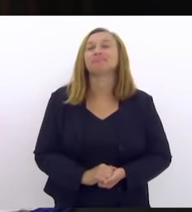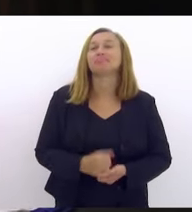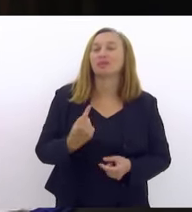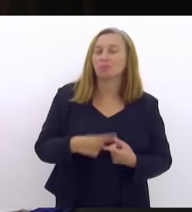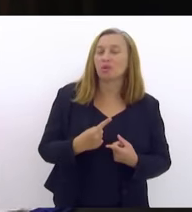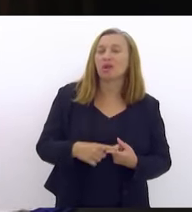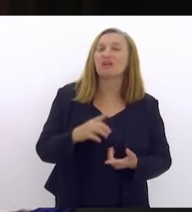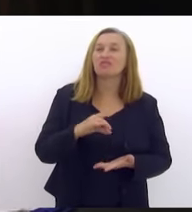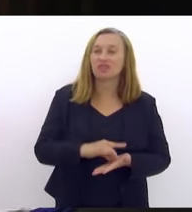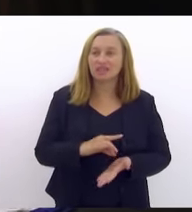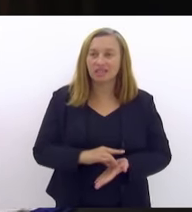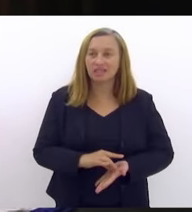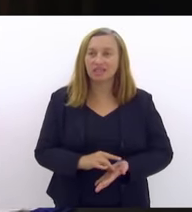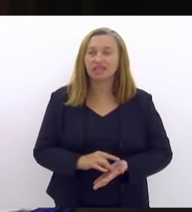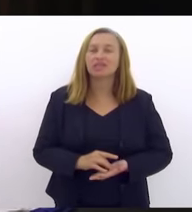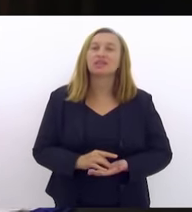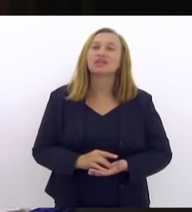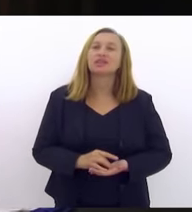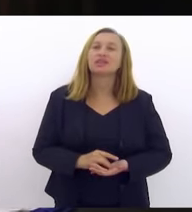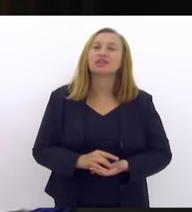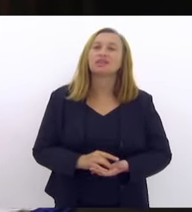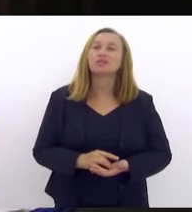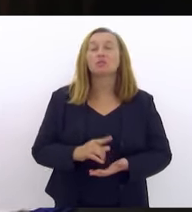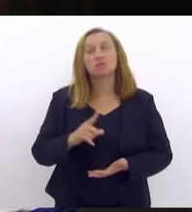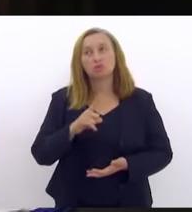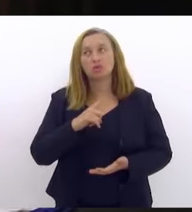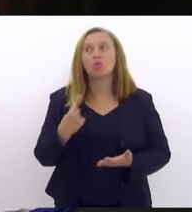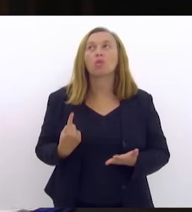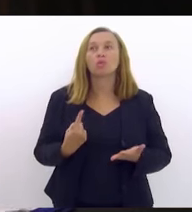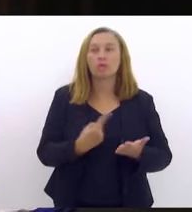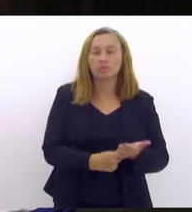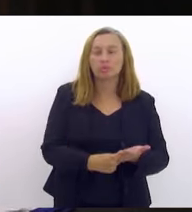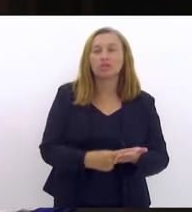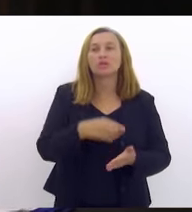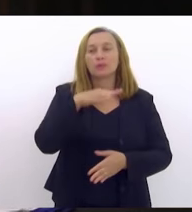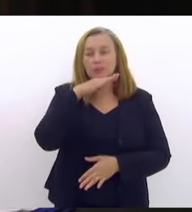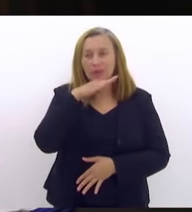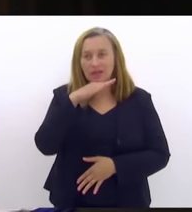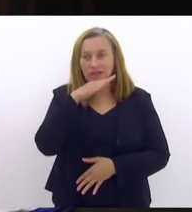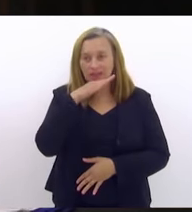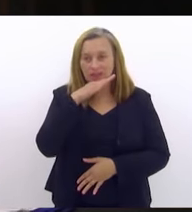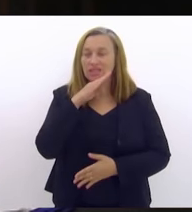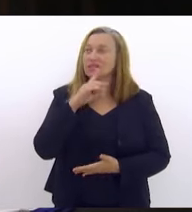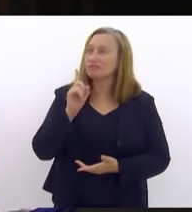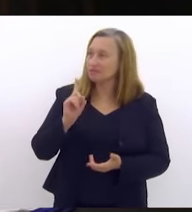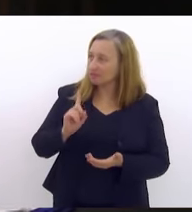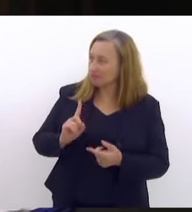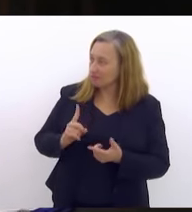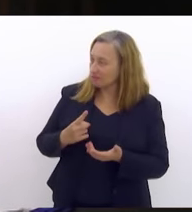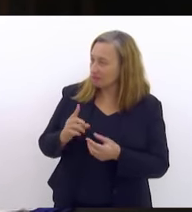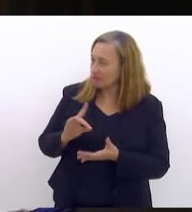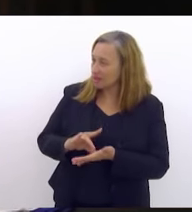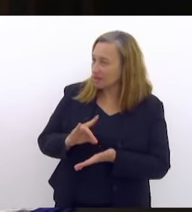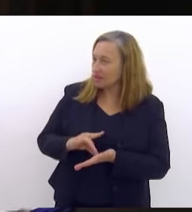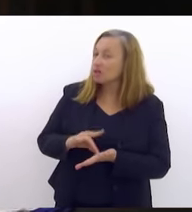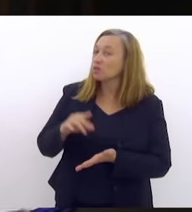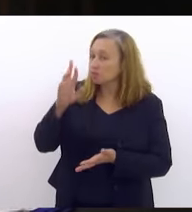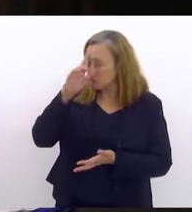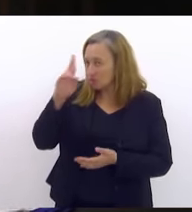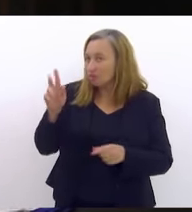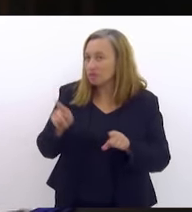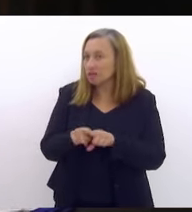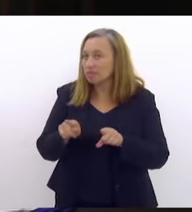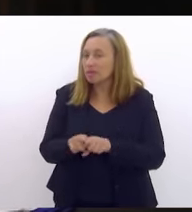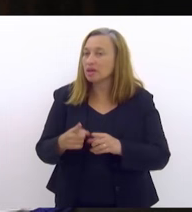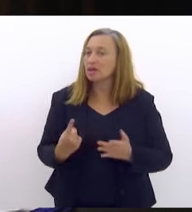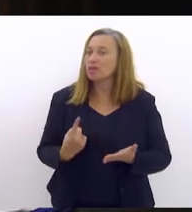porque realmente eu tenho um compromisso com Mangaratiba e realmente o senhor tem um compromisso com a Costa